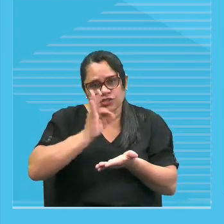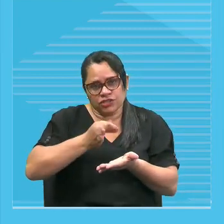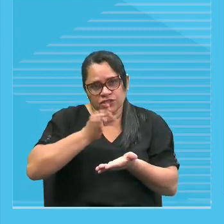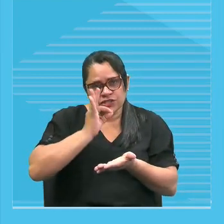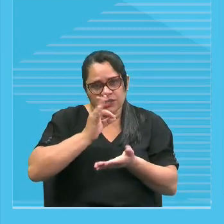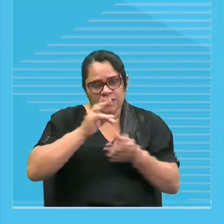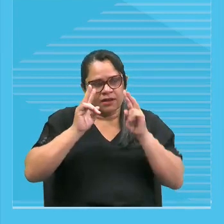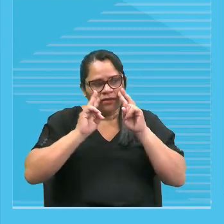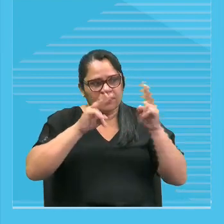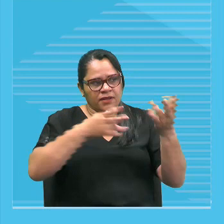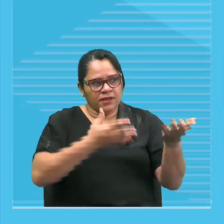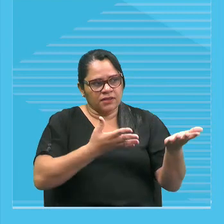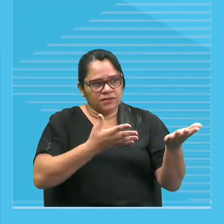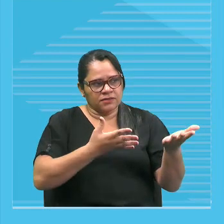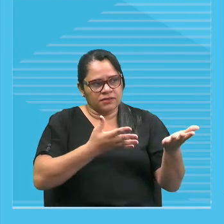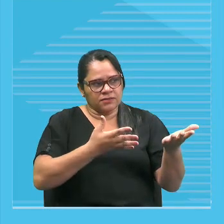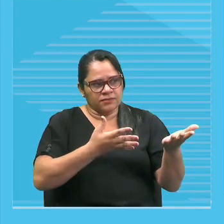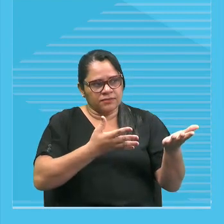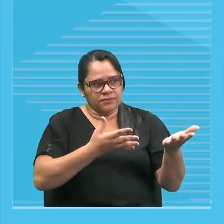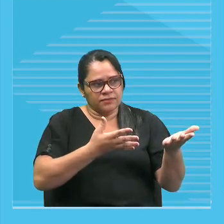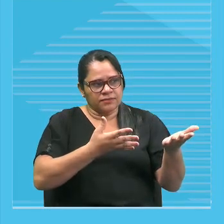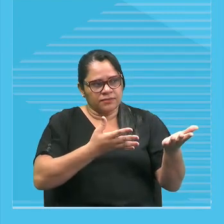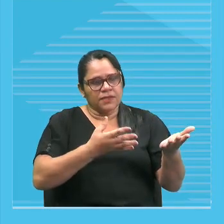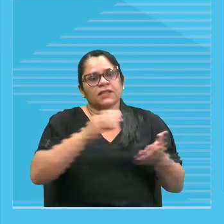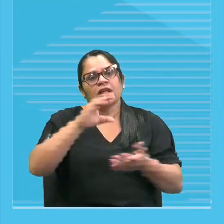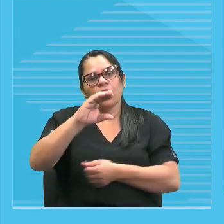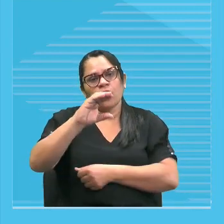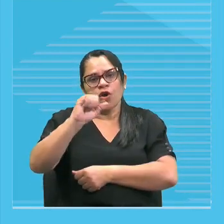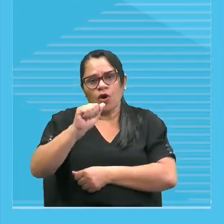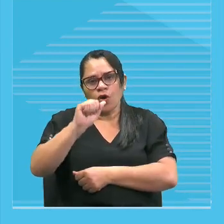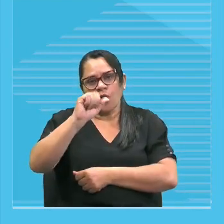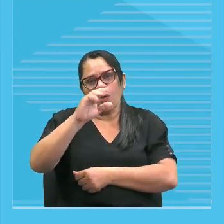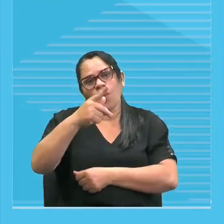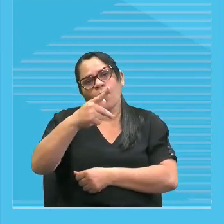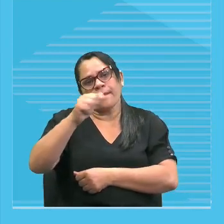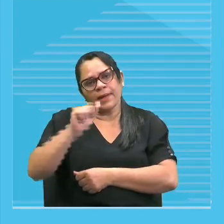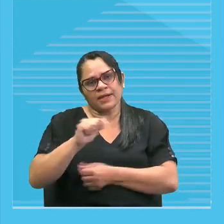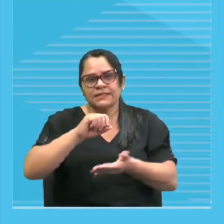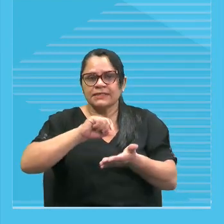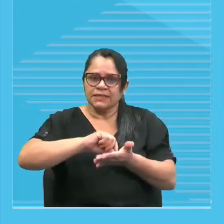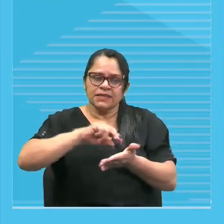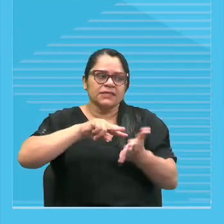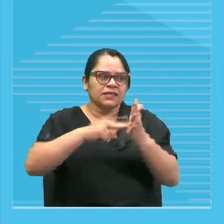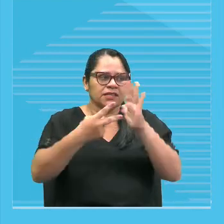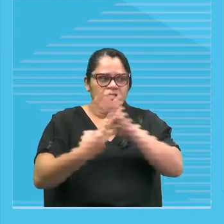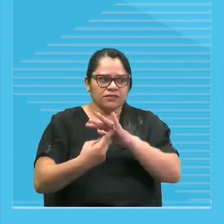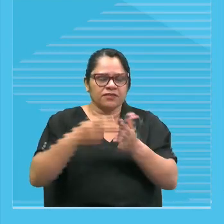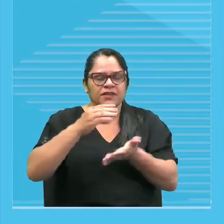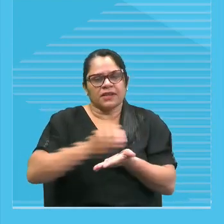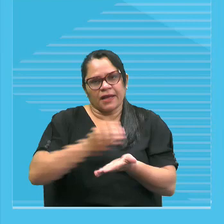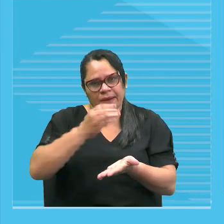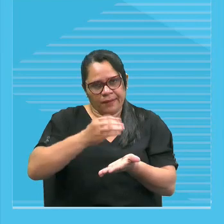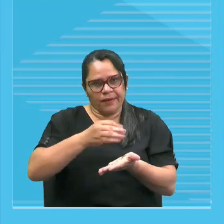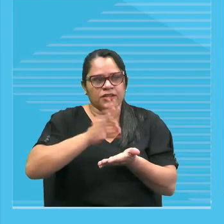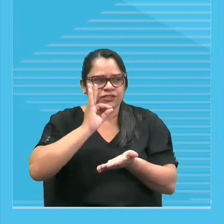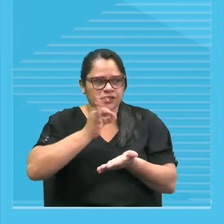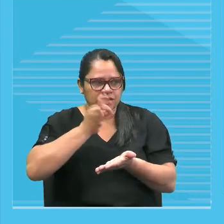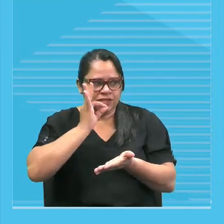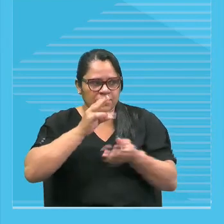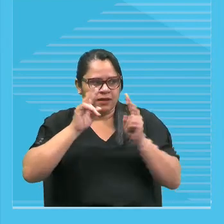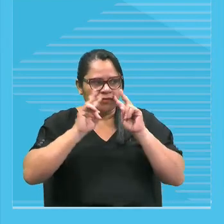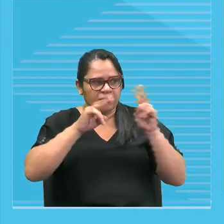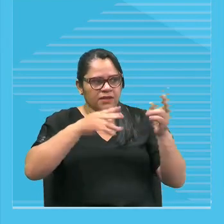aliás Copa é taça Copa taça taça xícara e berro